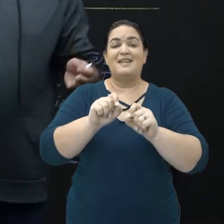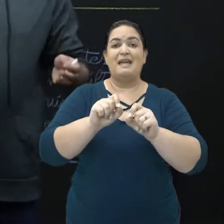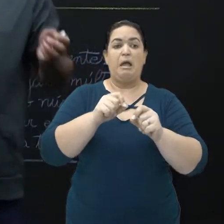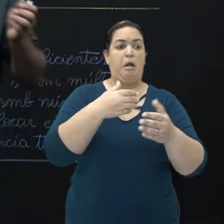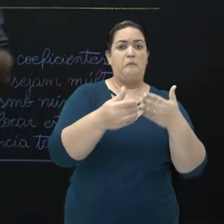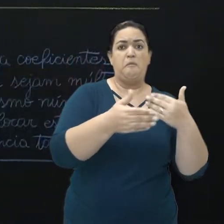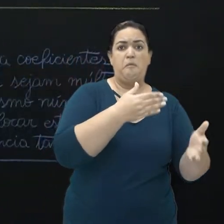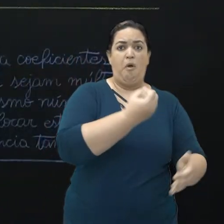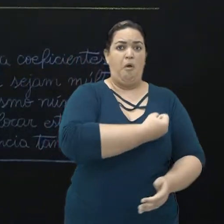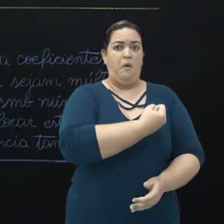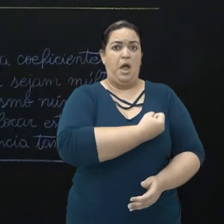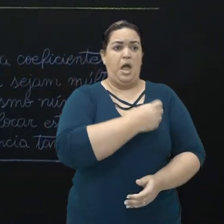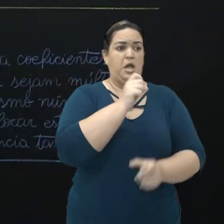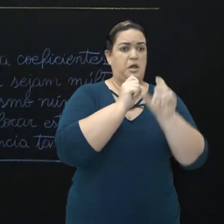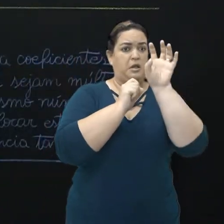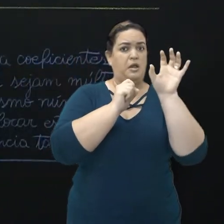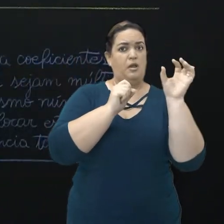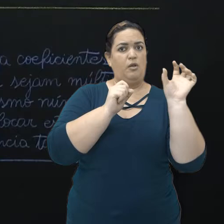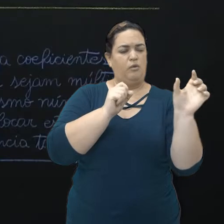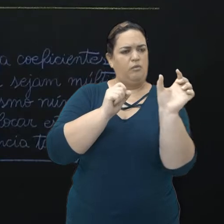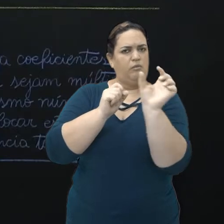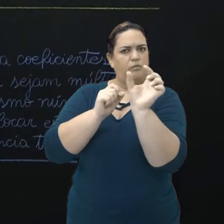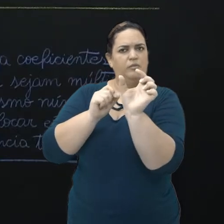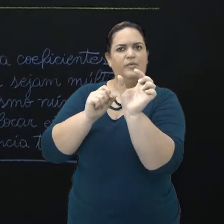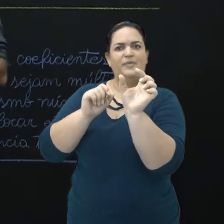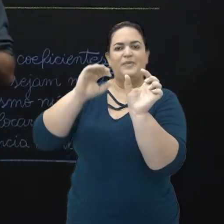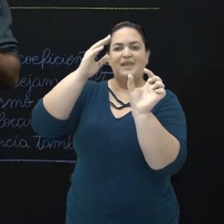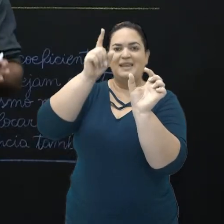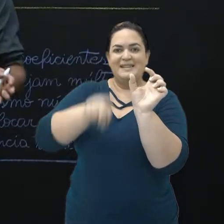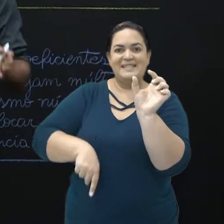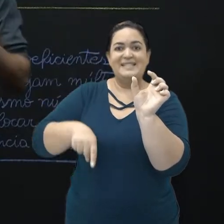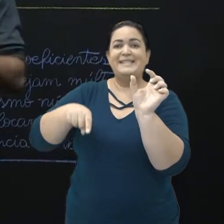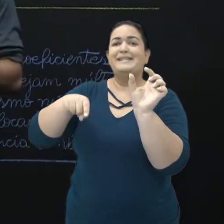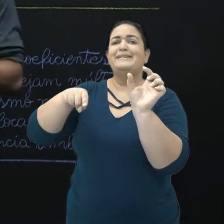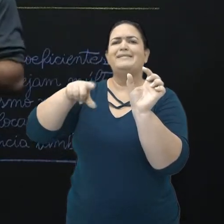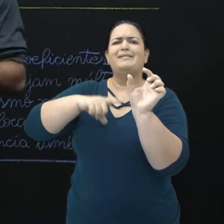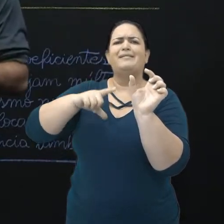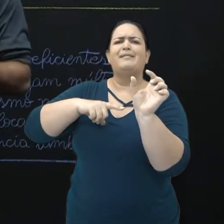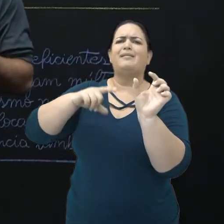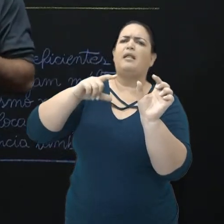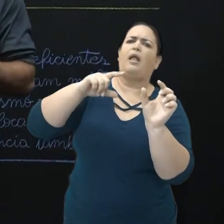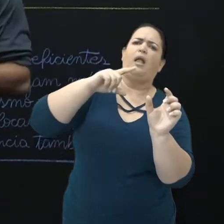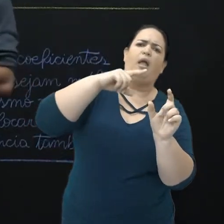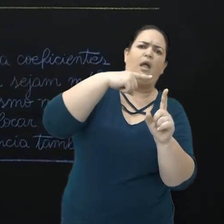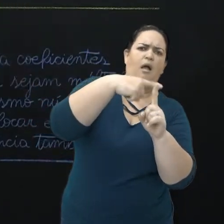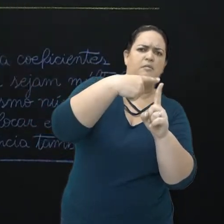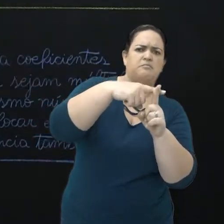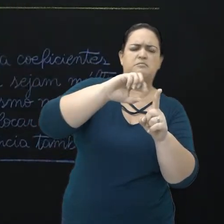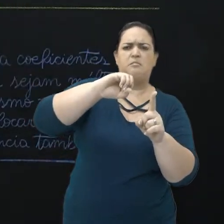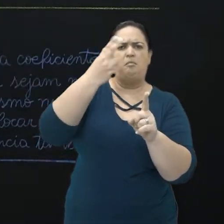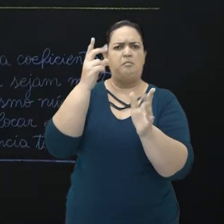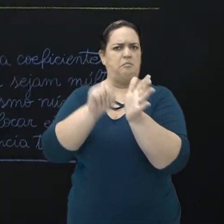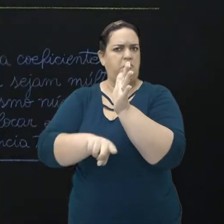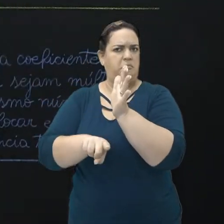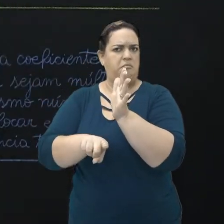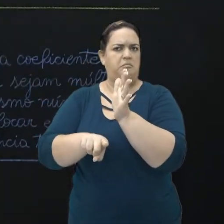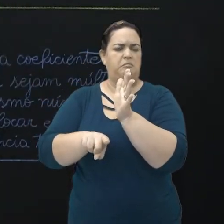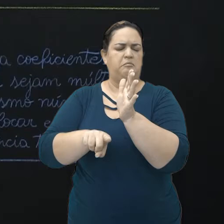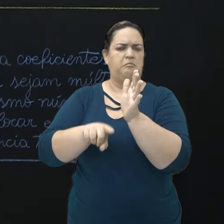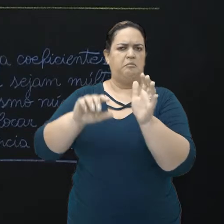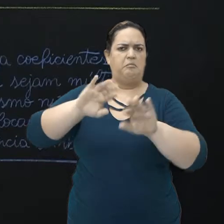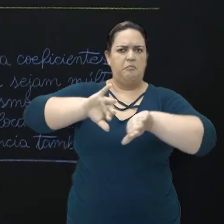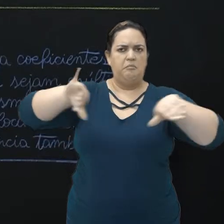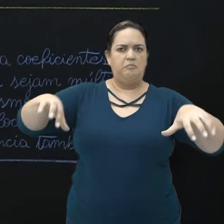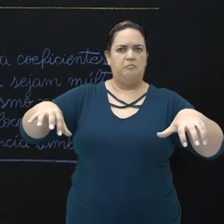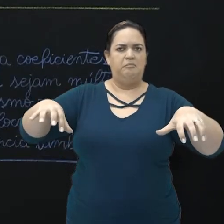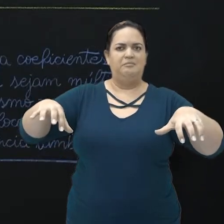de elementos, sendo que esses elementos são separados pelos sinais de adição ou subtração. Bacana? E essa expressão